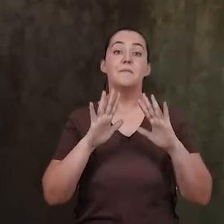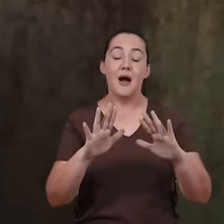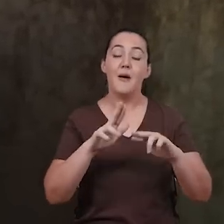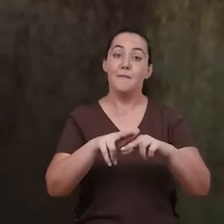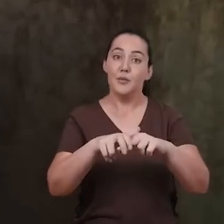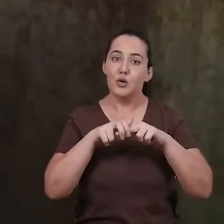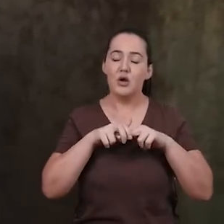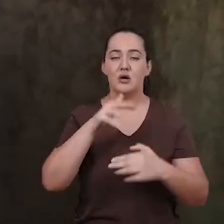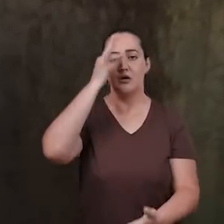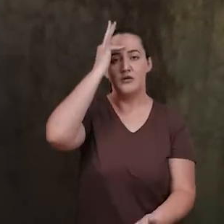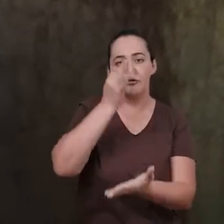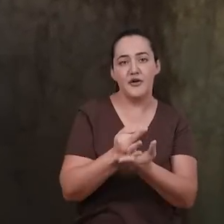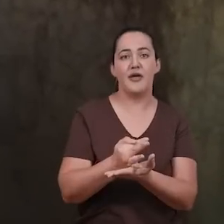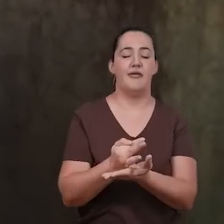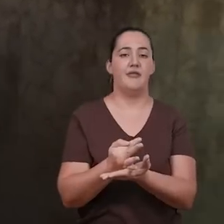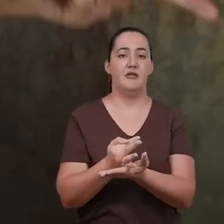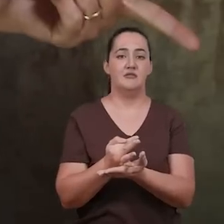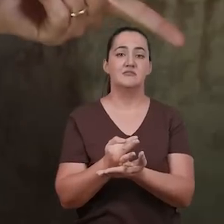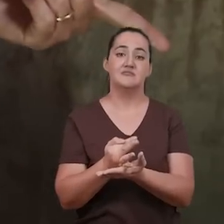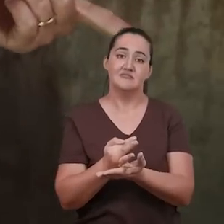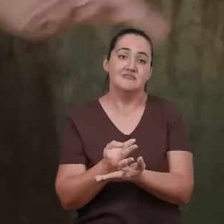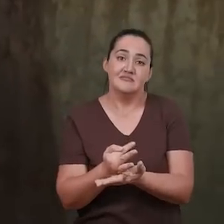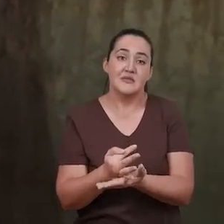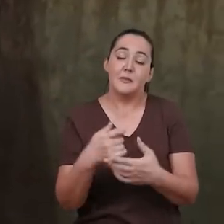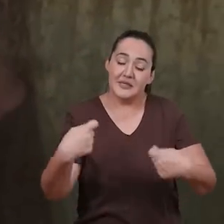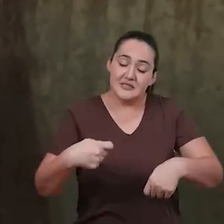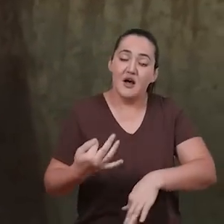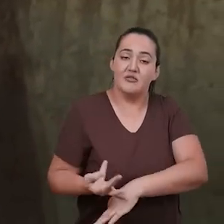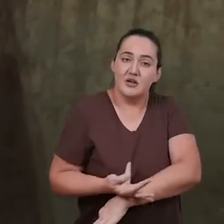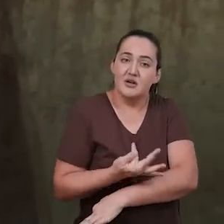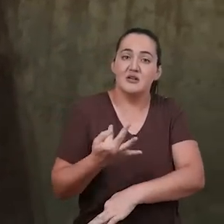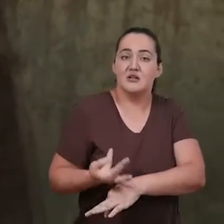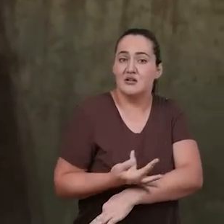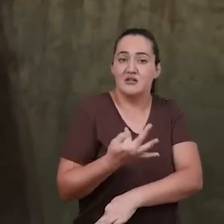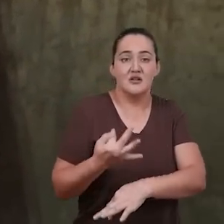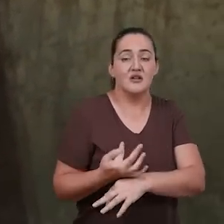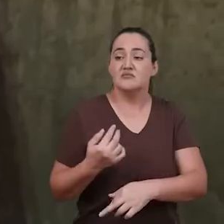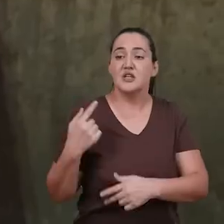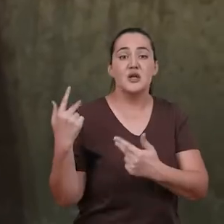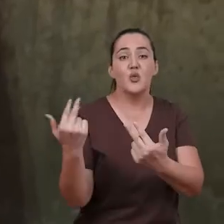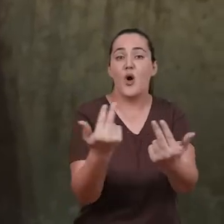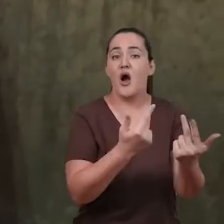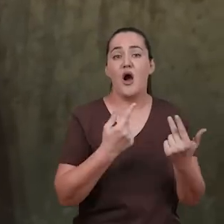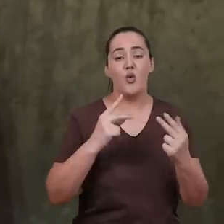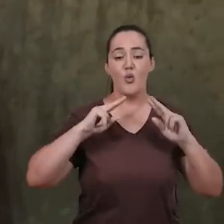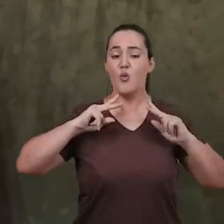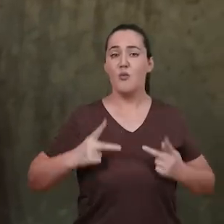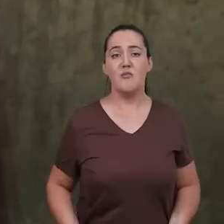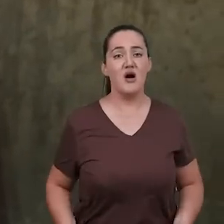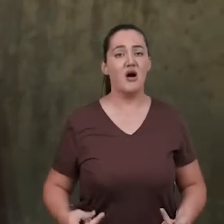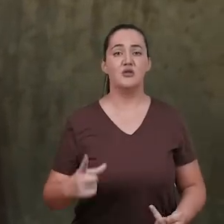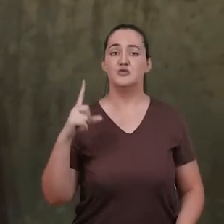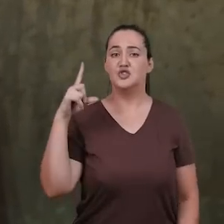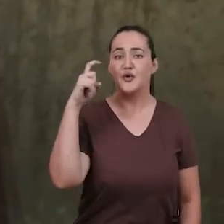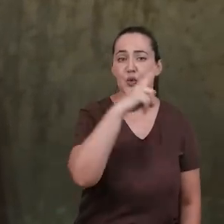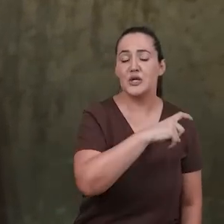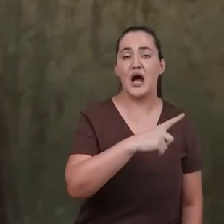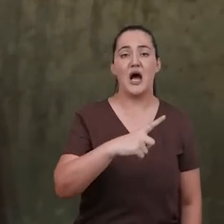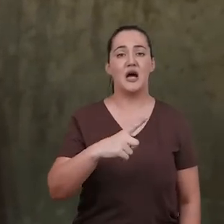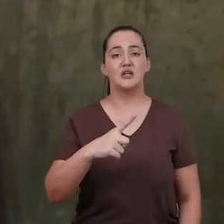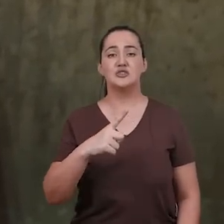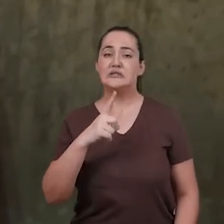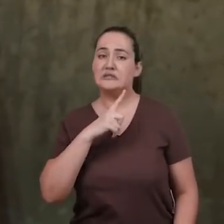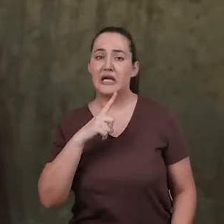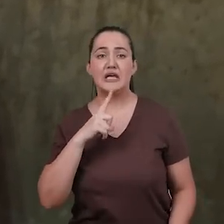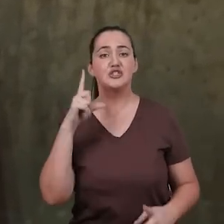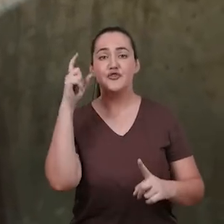ou um desconforto de um em relação ao comportamento do outro? Não. Eles eram seres humanos como nós, com todas as